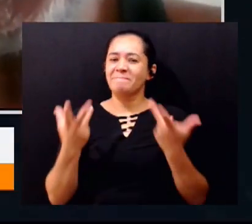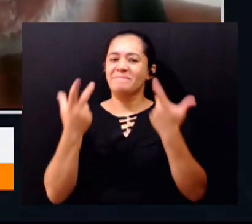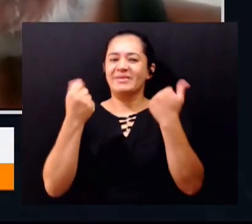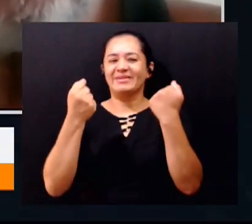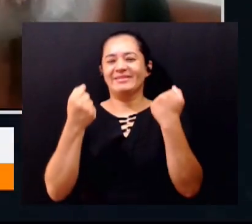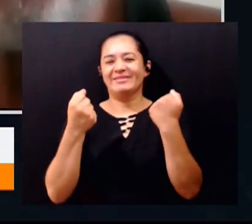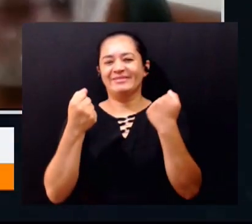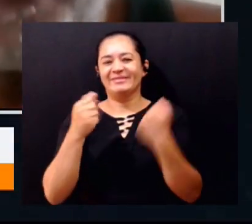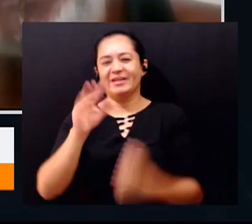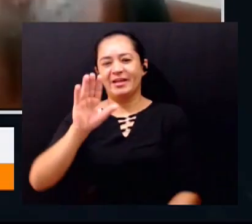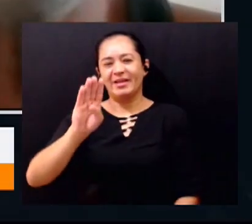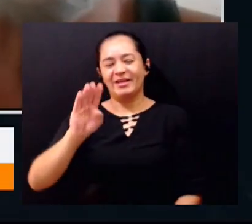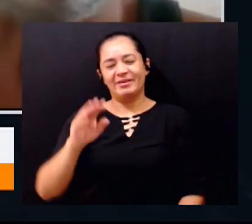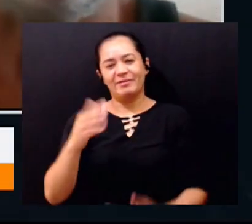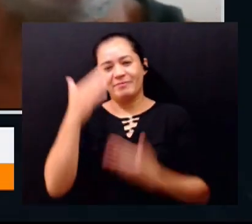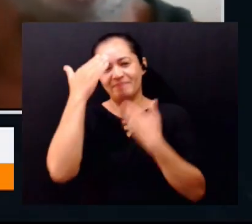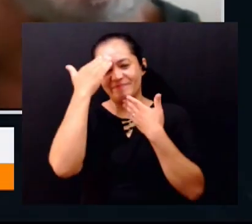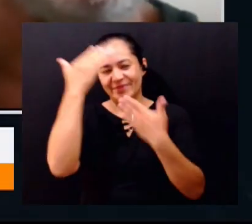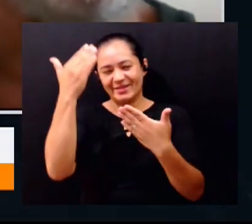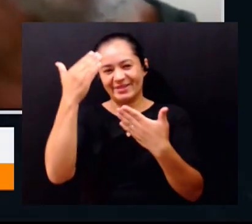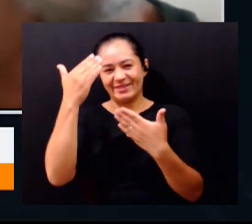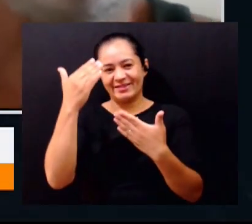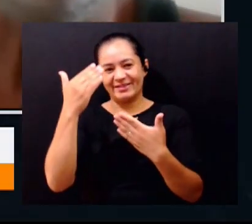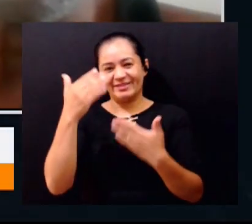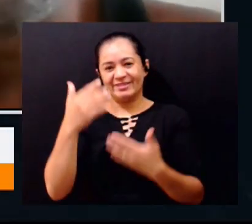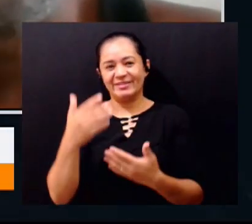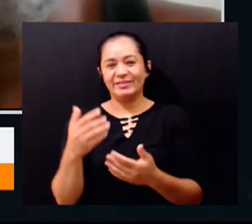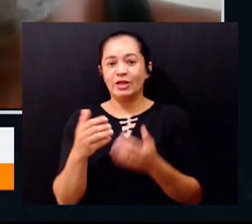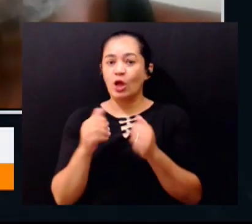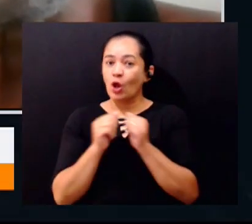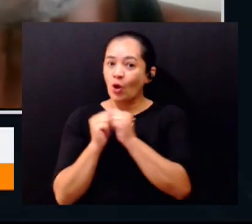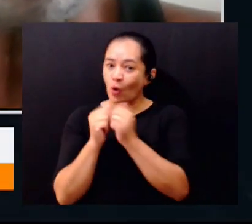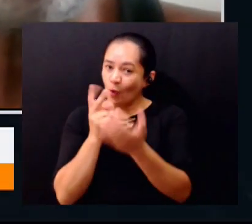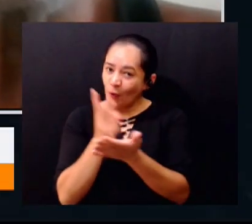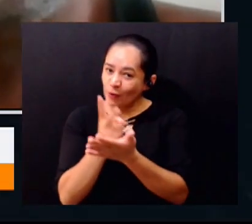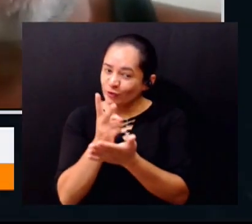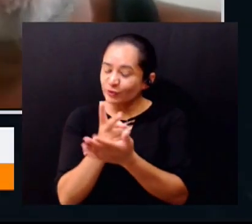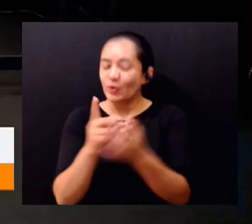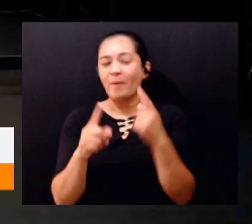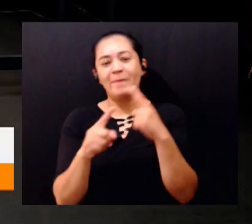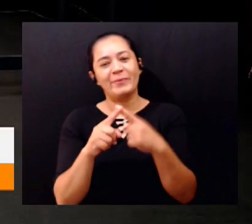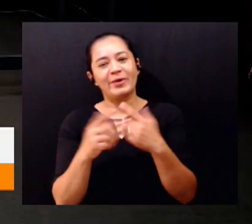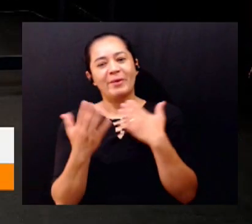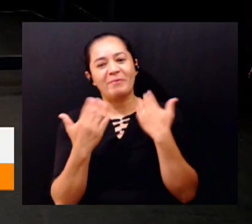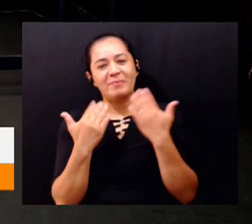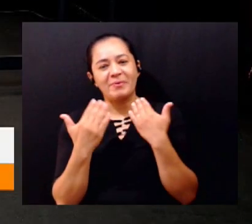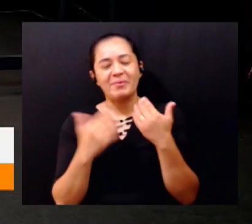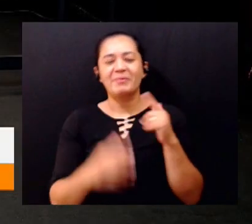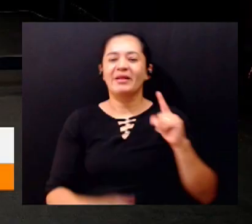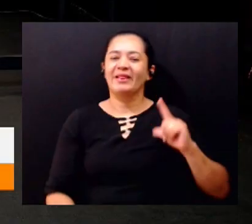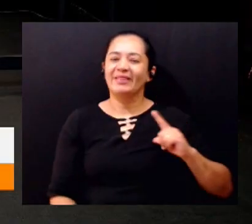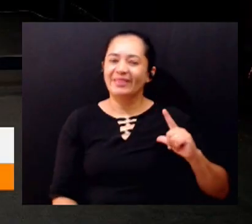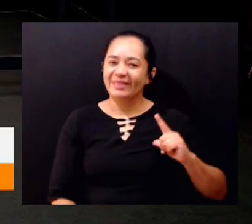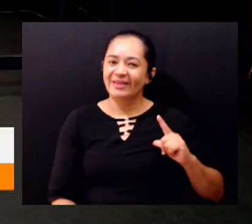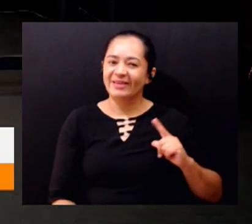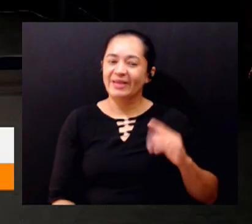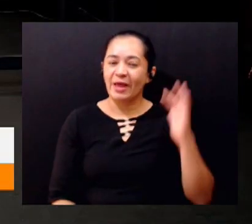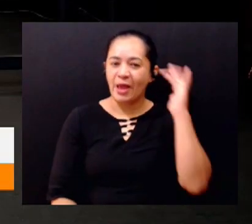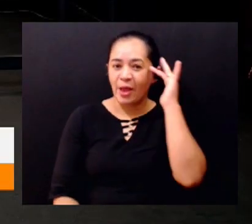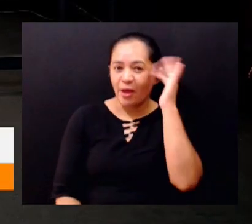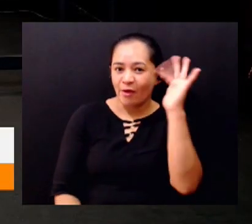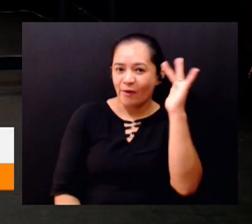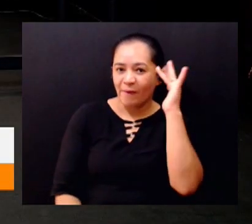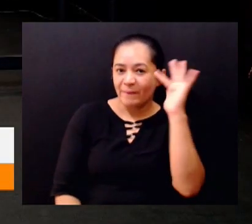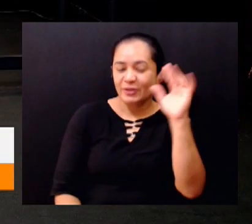Obrigada, querido, pela sua participação. Fica com a gente aqui, porque tem bate-papo, né, aqui. E eu imagino que, olha só, dá uma olhadinha no estúdio